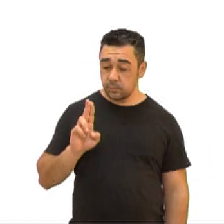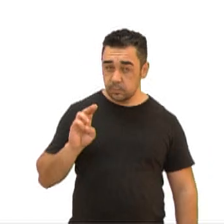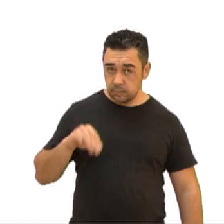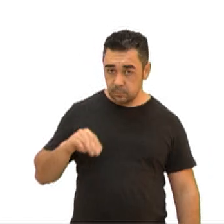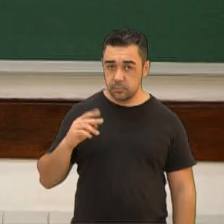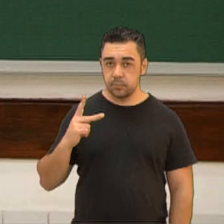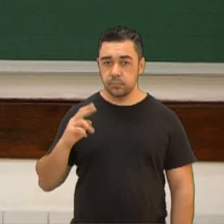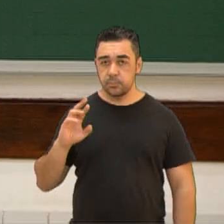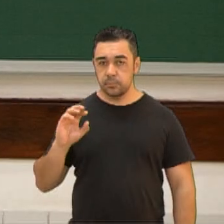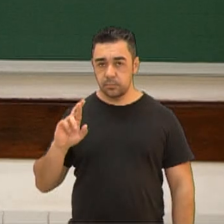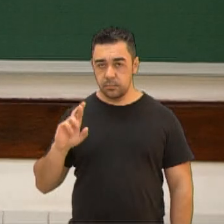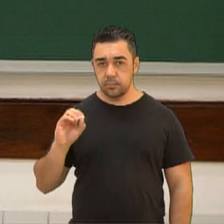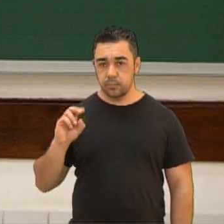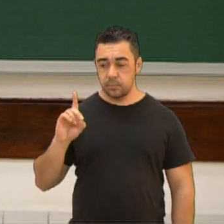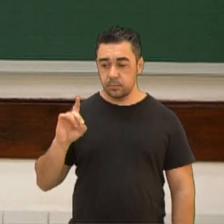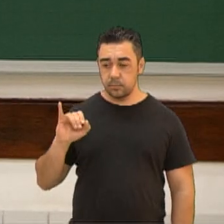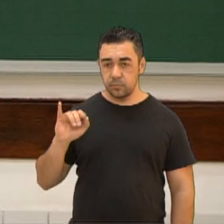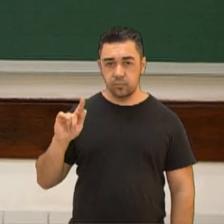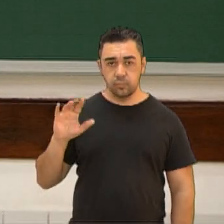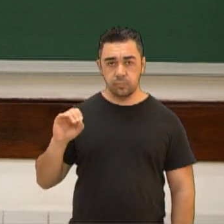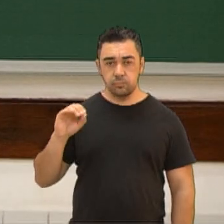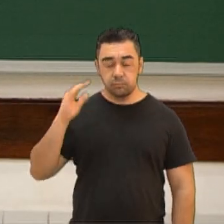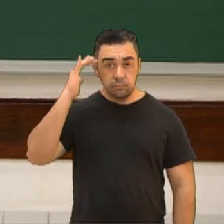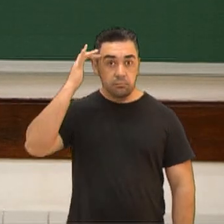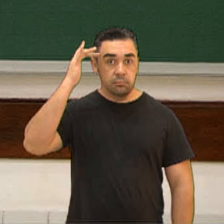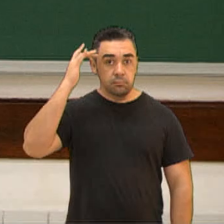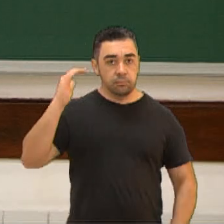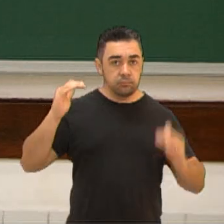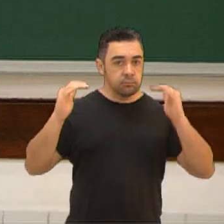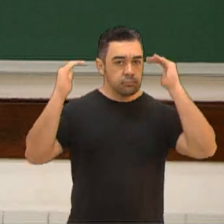prodígio. Ele já era considerado um grande artista, mesmo criança.